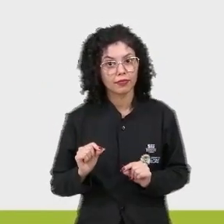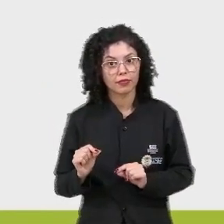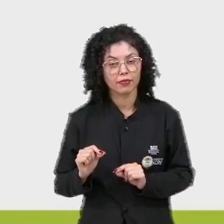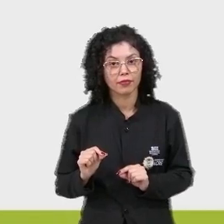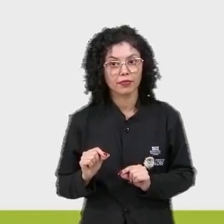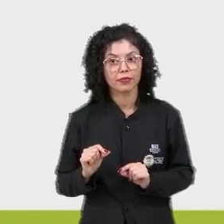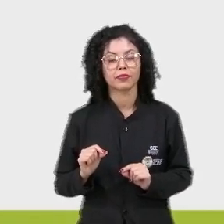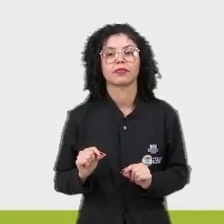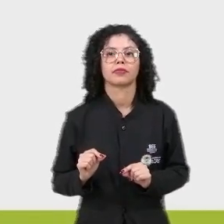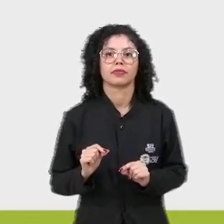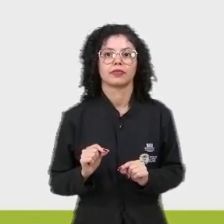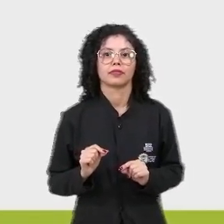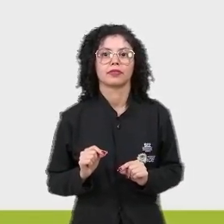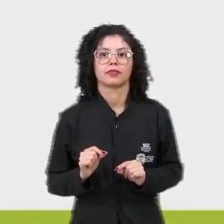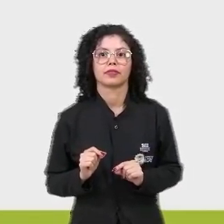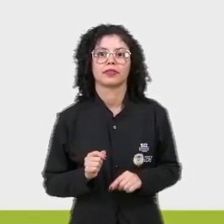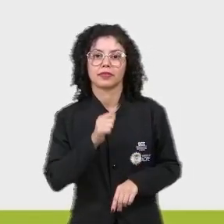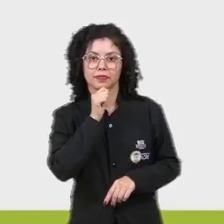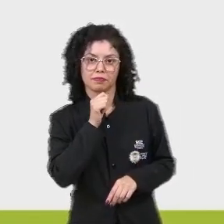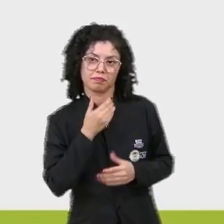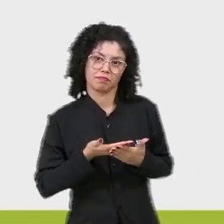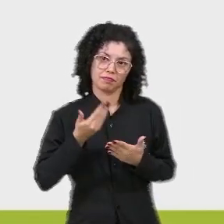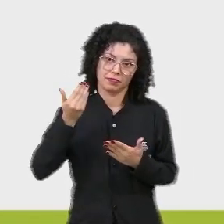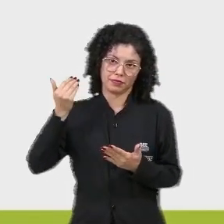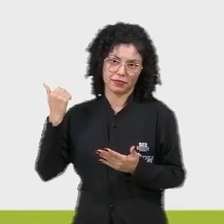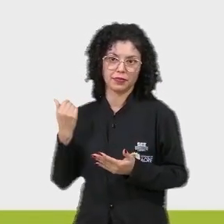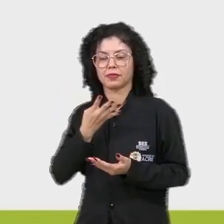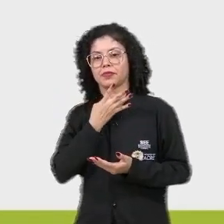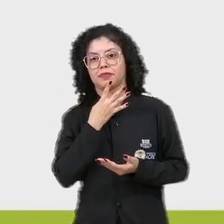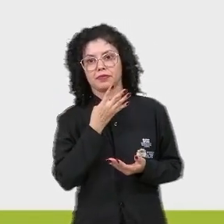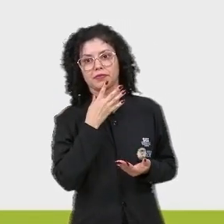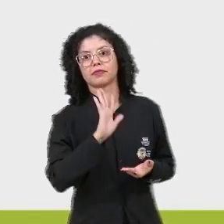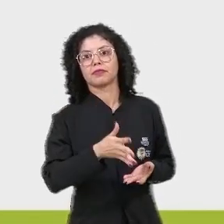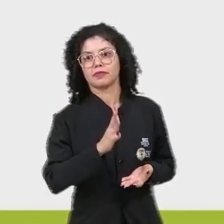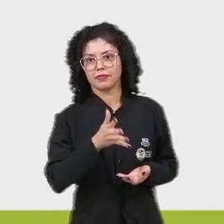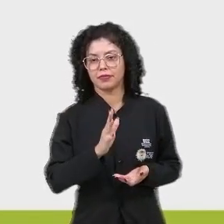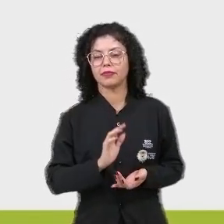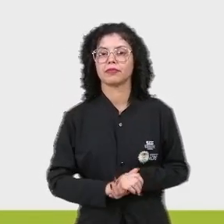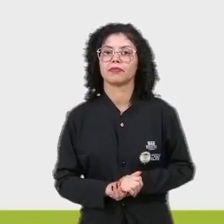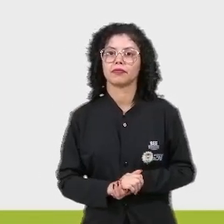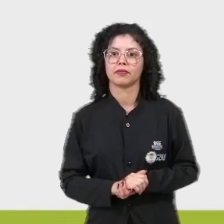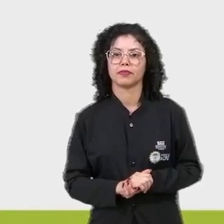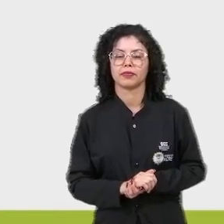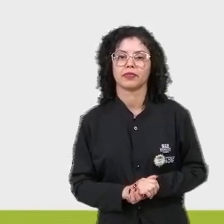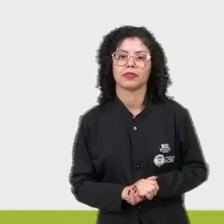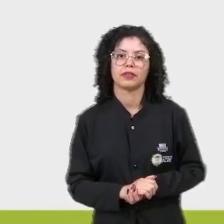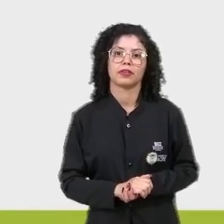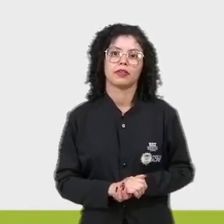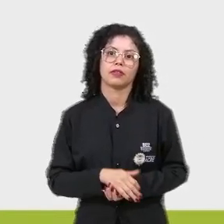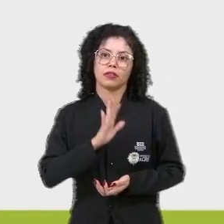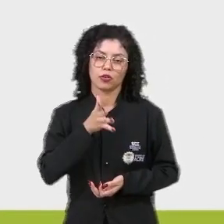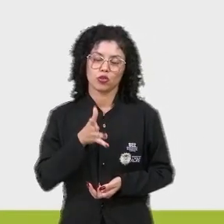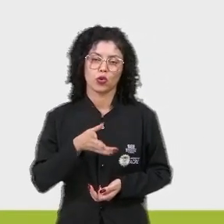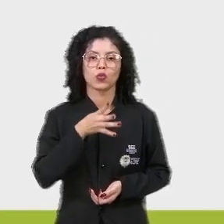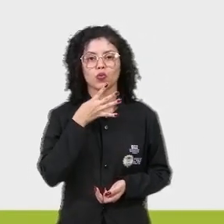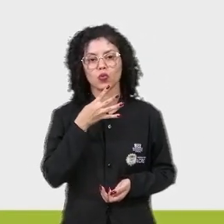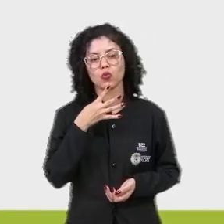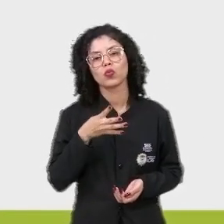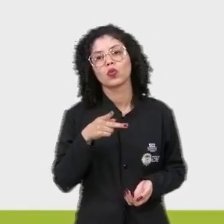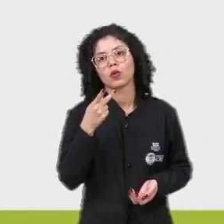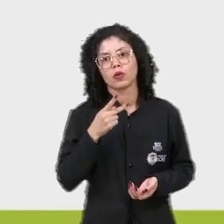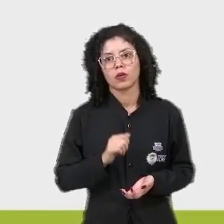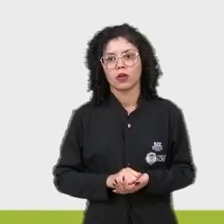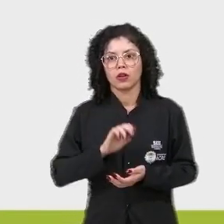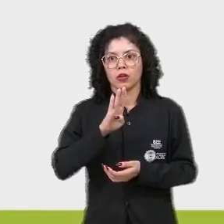quem a galera mais da velha guarda aí conhece, já ouviu, ou você que é mais novo já deve ter ouvido falar,